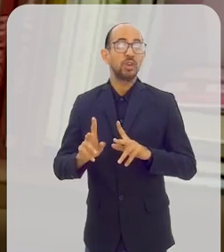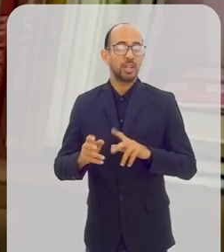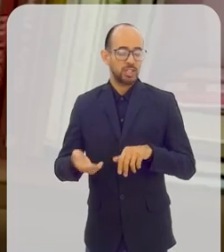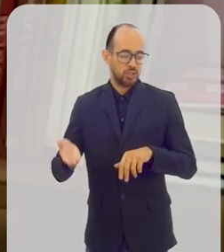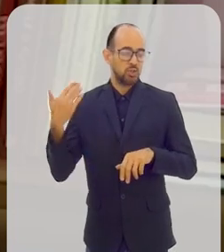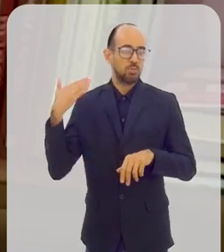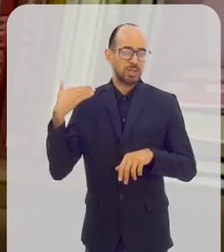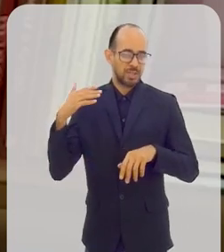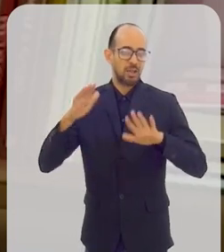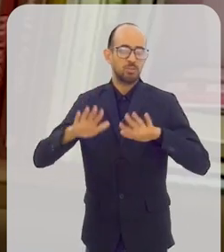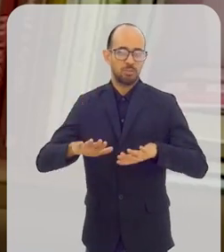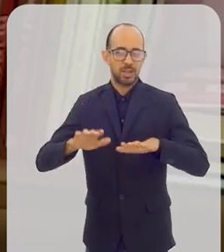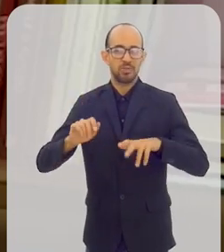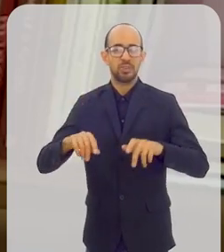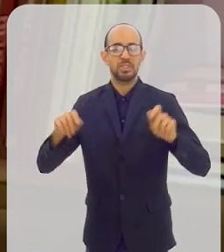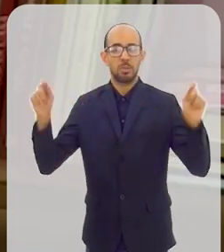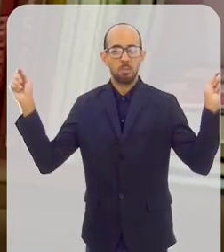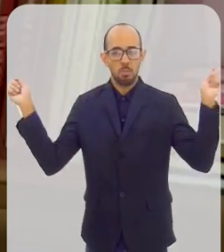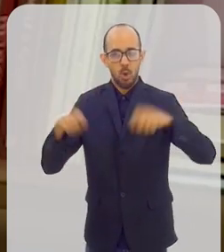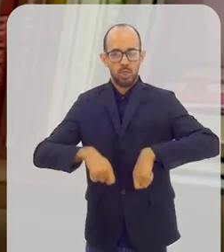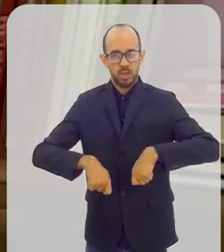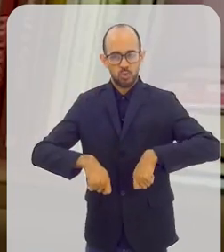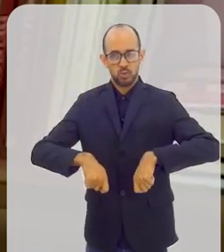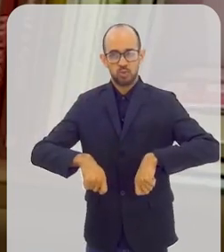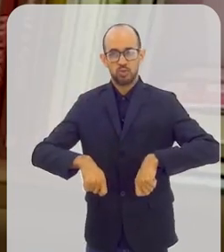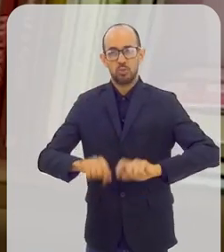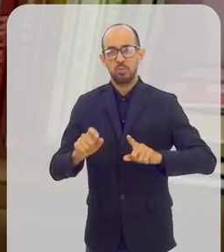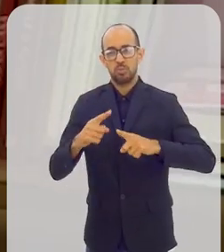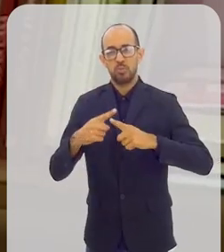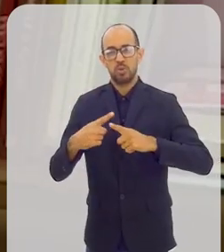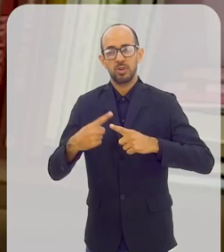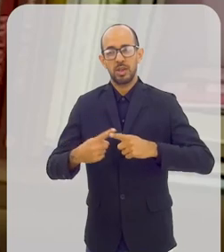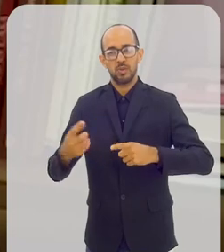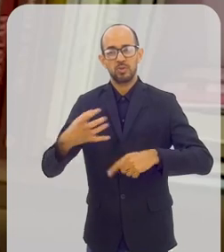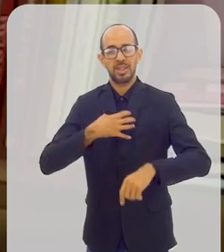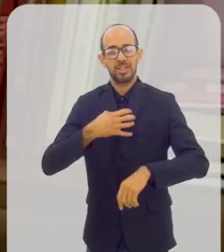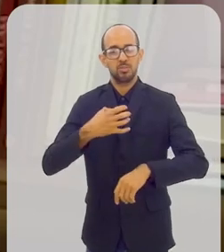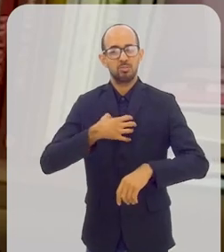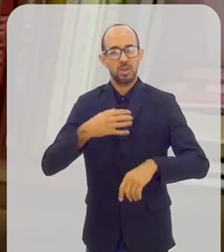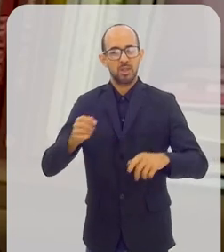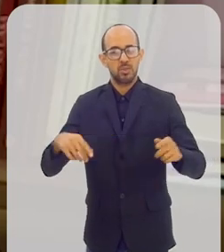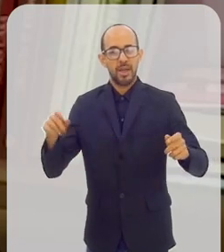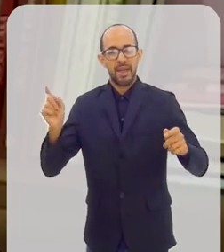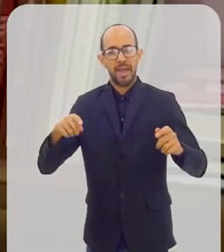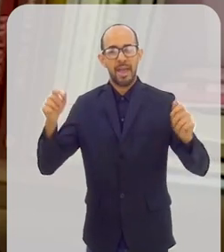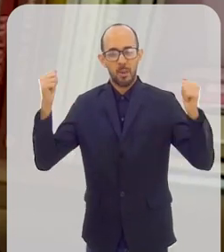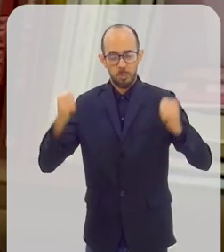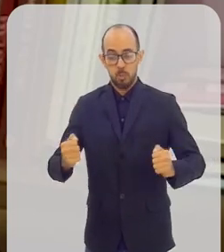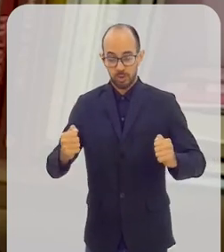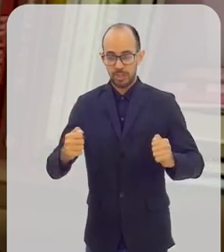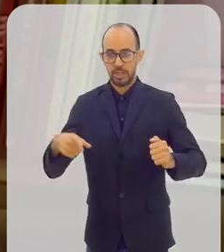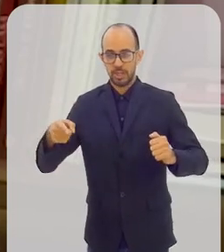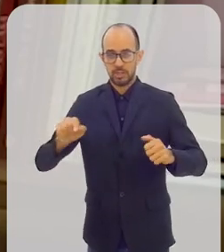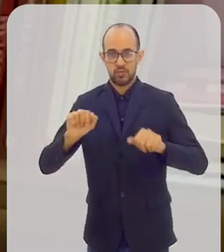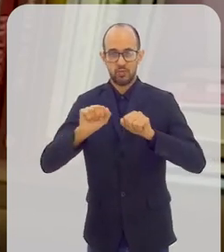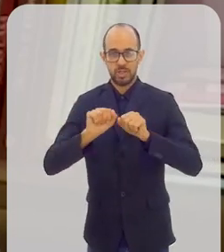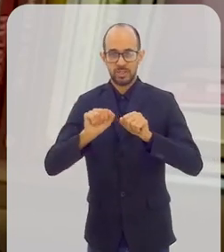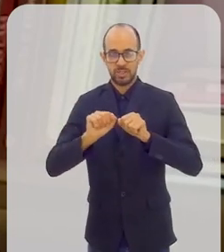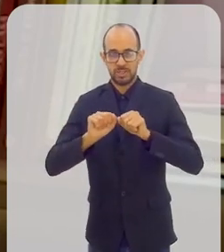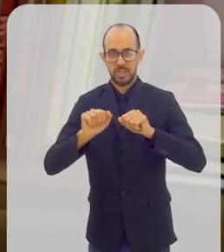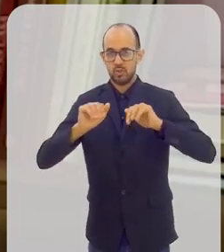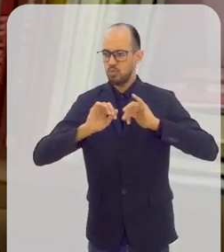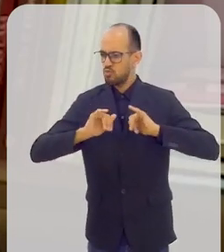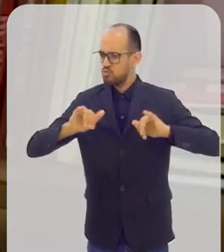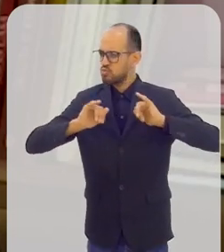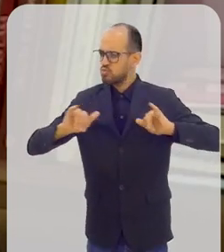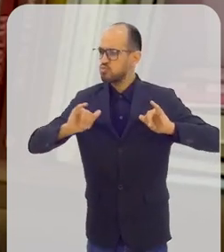mas ele vai ser muito mais poderoso. Ele sedimenta o poder do fazer, do